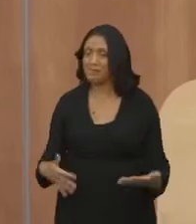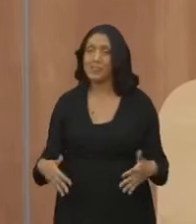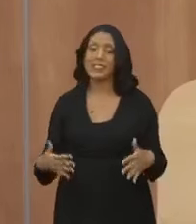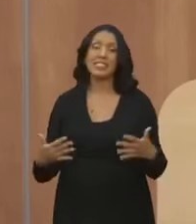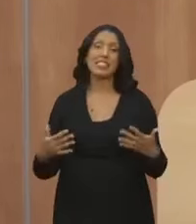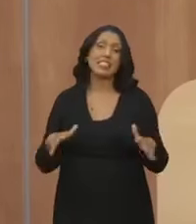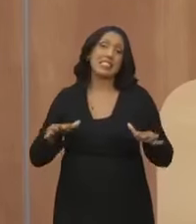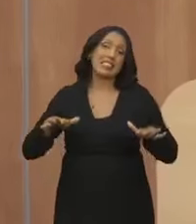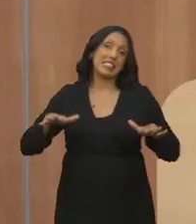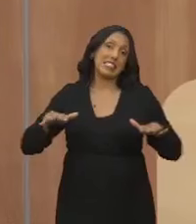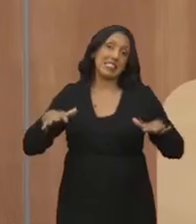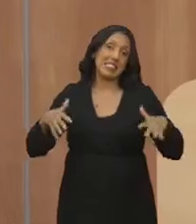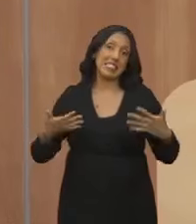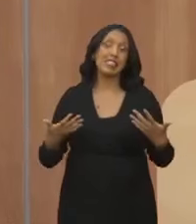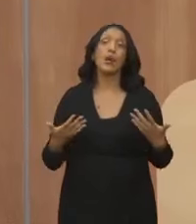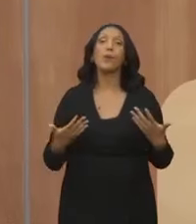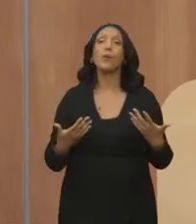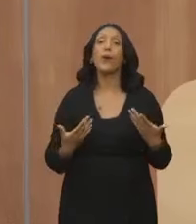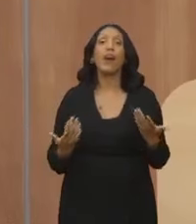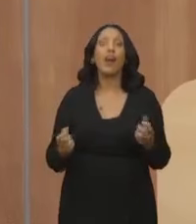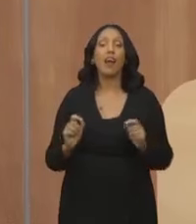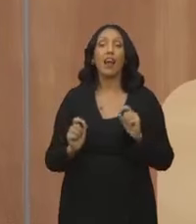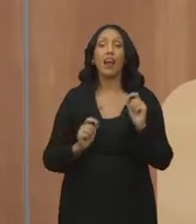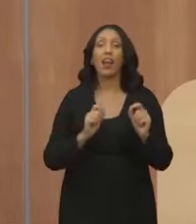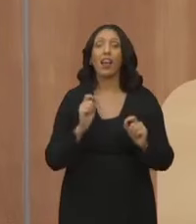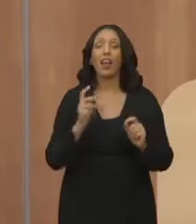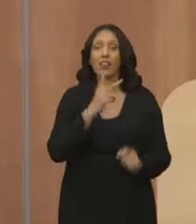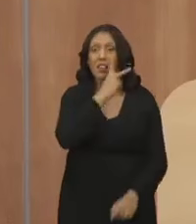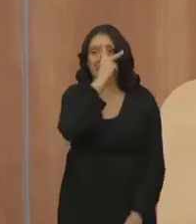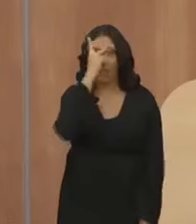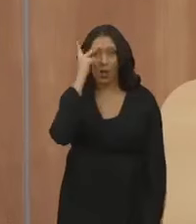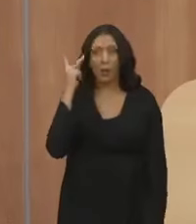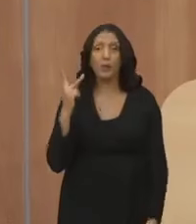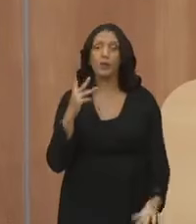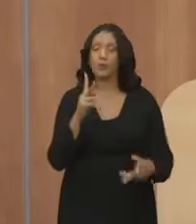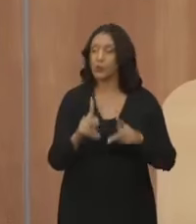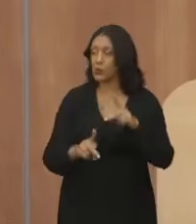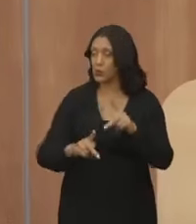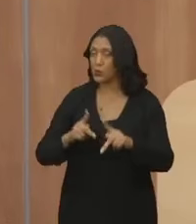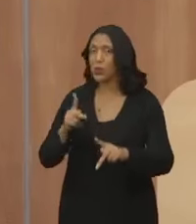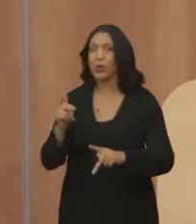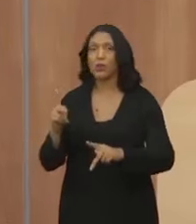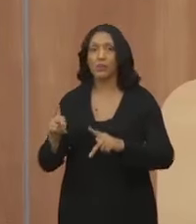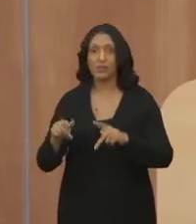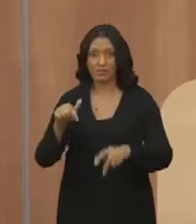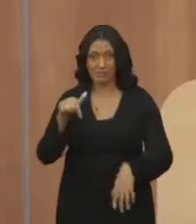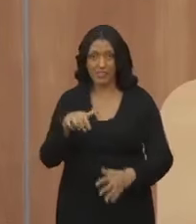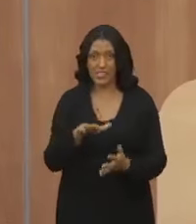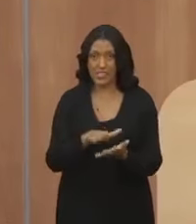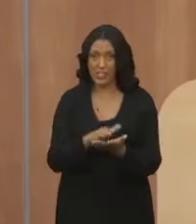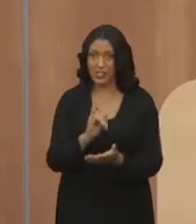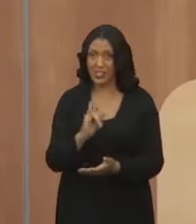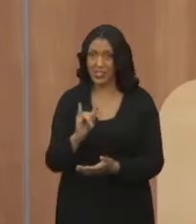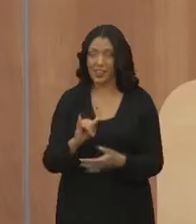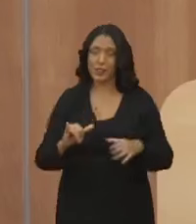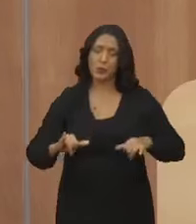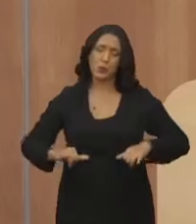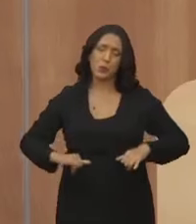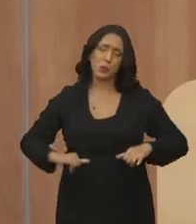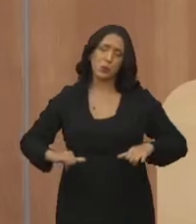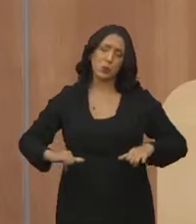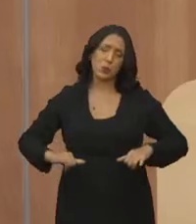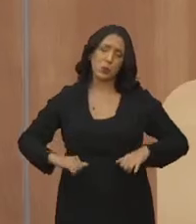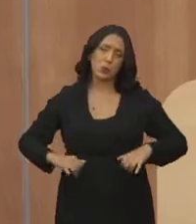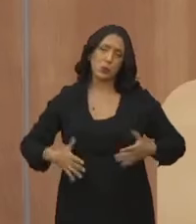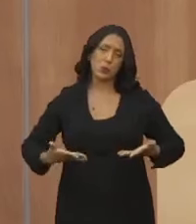toda a comunidade, não só do Ijal, mas a comunidade de Jacareí como um todo, porque quando falta recurso, falta